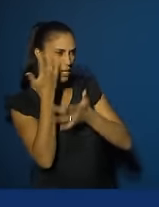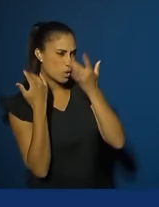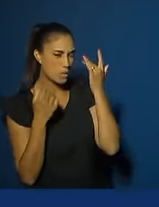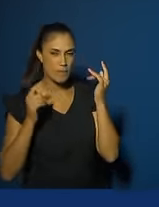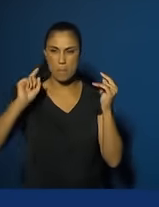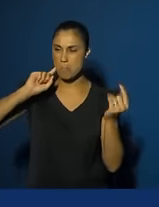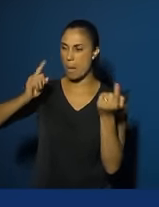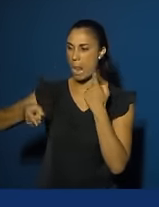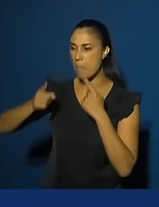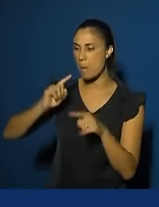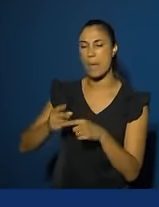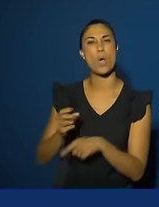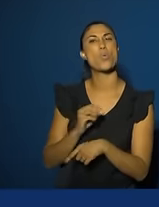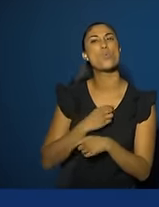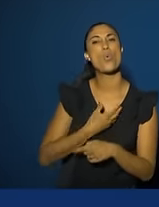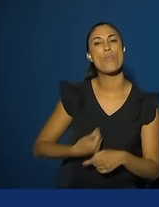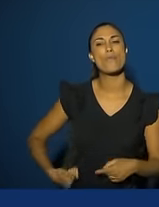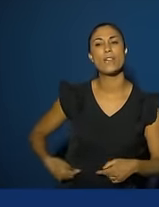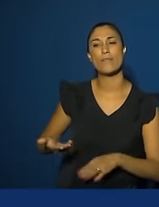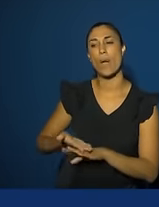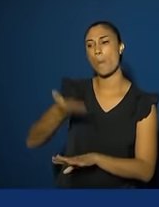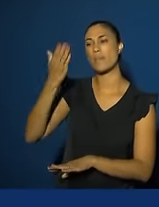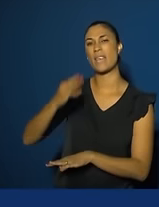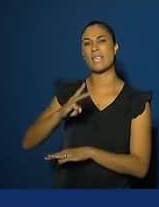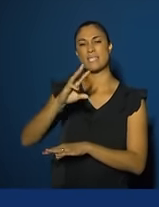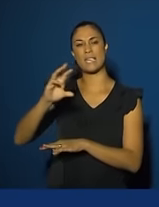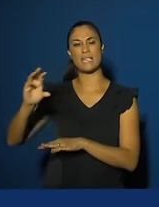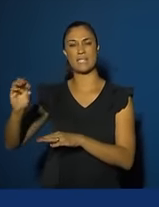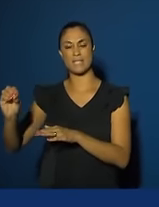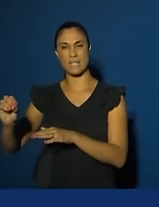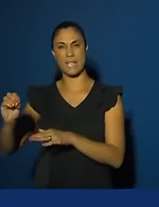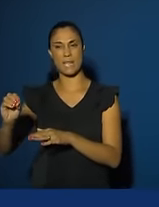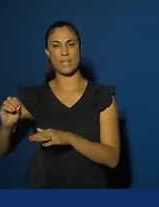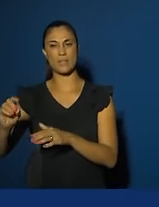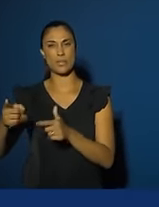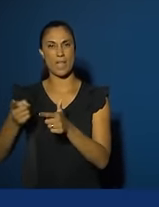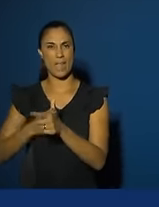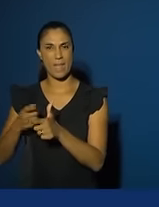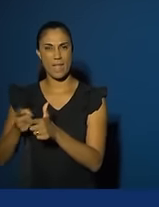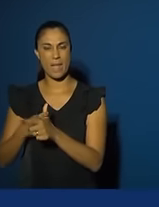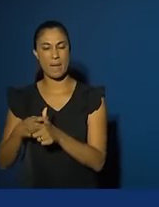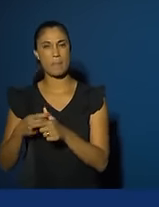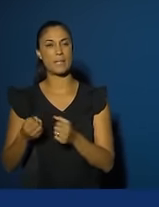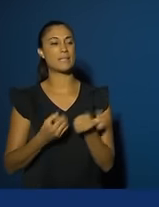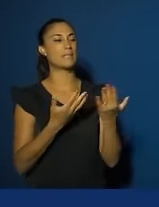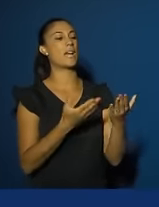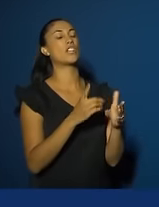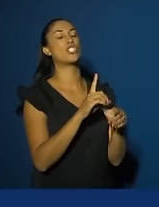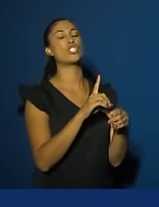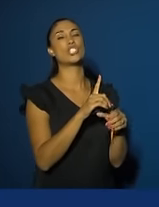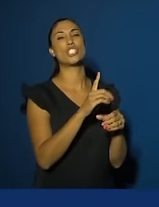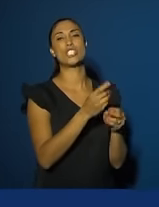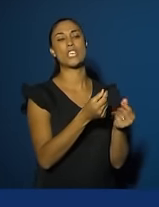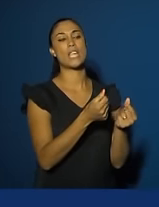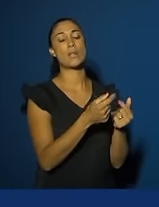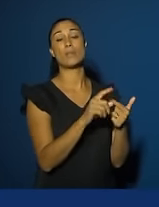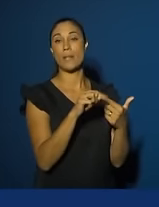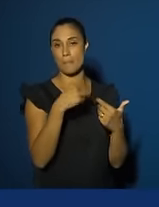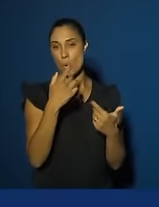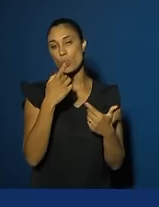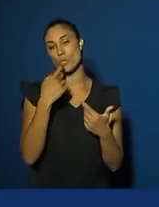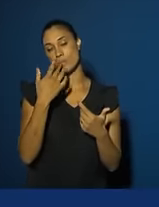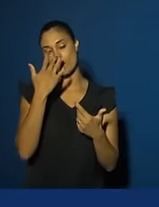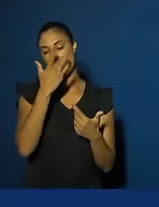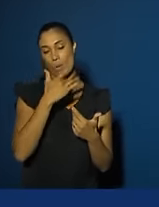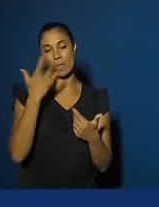o seguinte Olha o governo vai aumentar dívida em R 300 bilhões de reais jogar dinheiro no BNDS para dar mais subsídio e depois o se veio a público